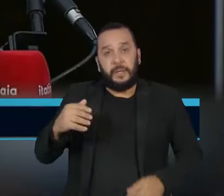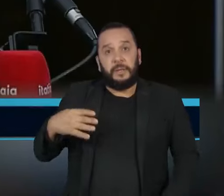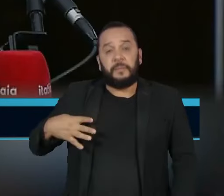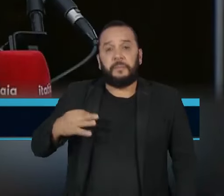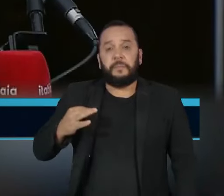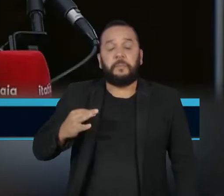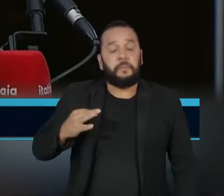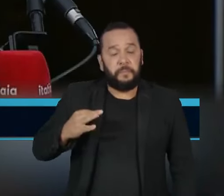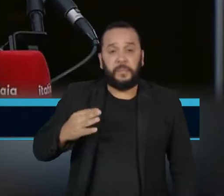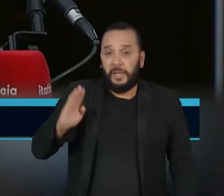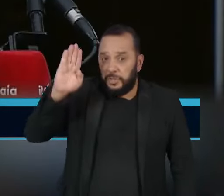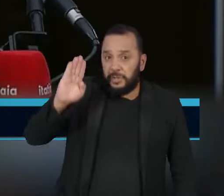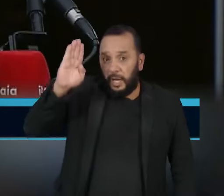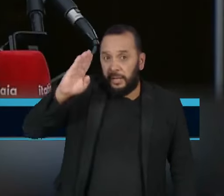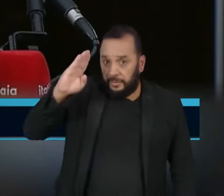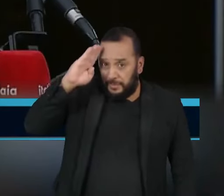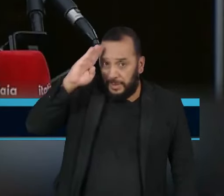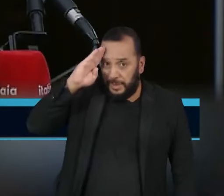Um militar